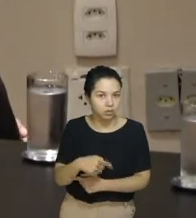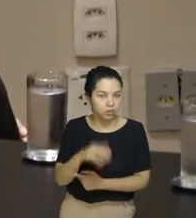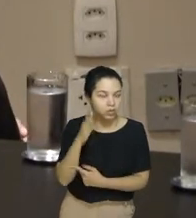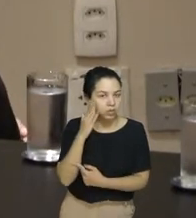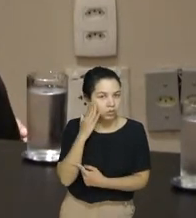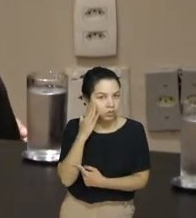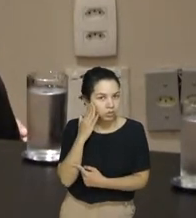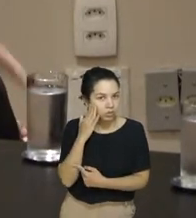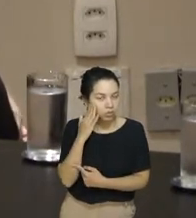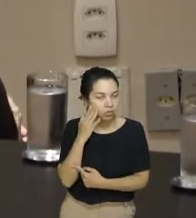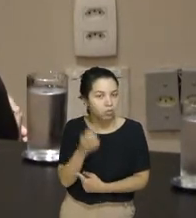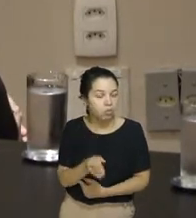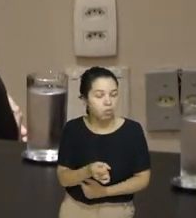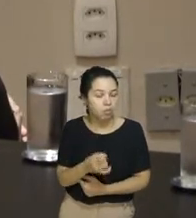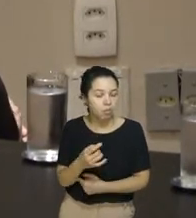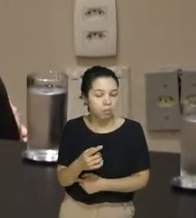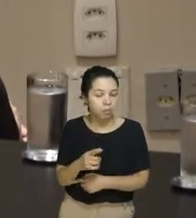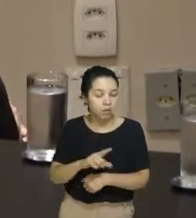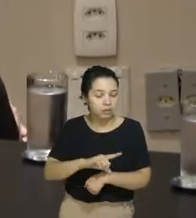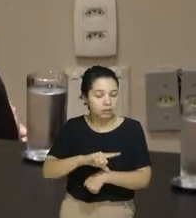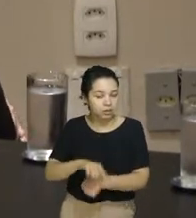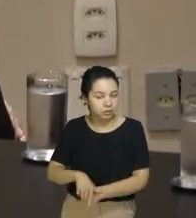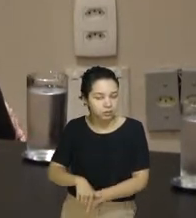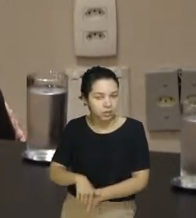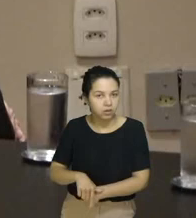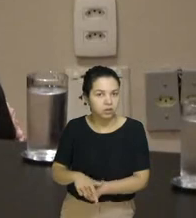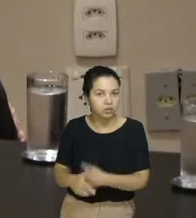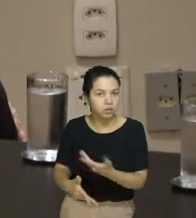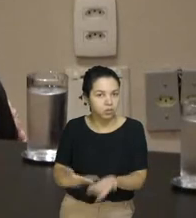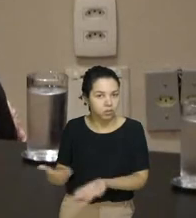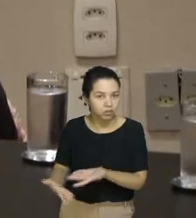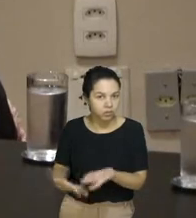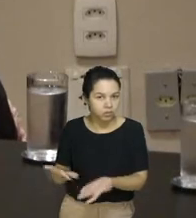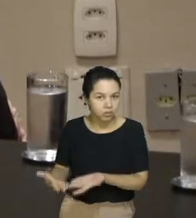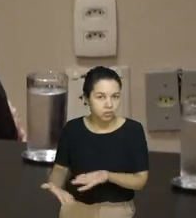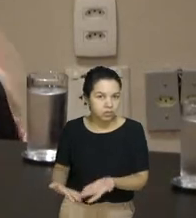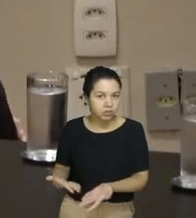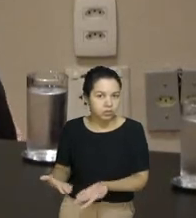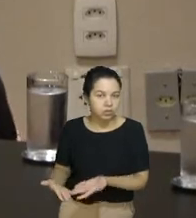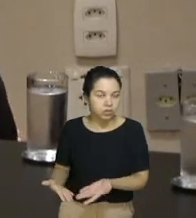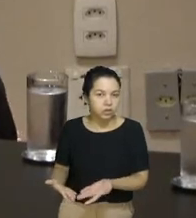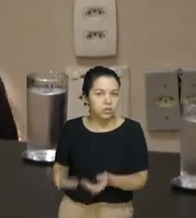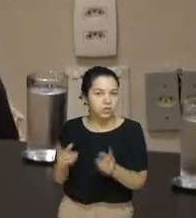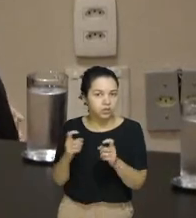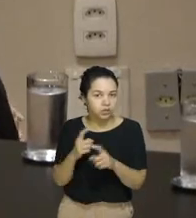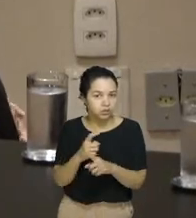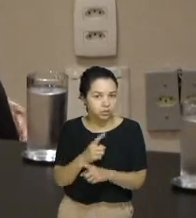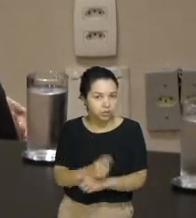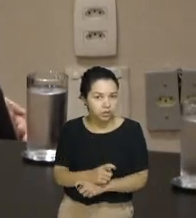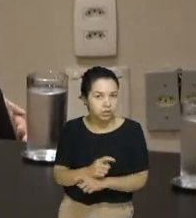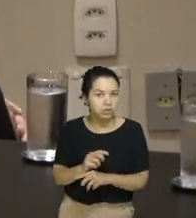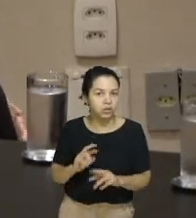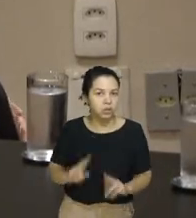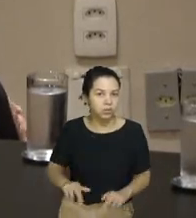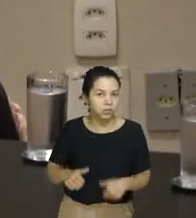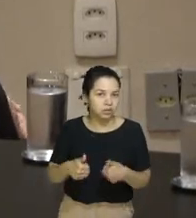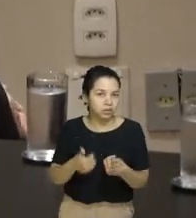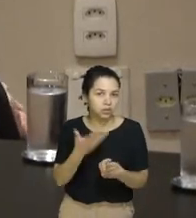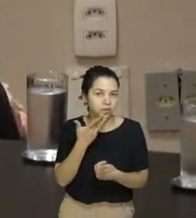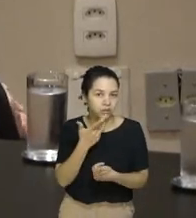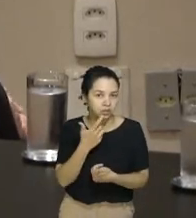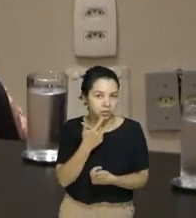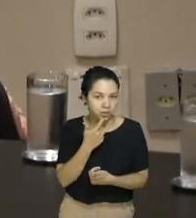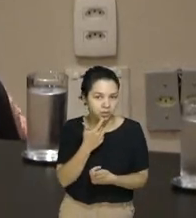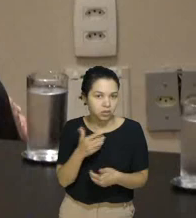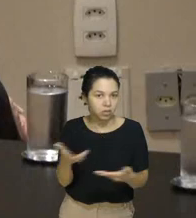de que quanto mais tarde a gente for tentar intervir, mais difícil fica a reabilitação dessas crianças. Então,